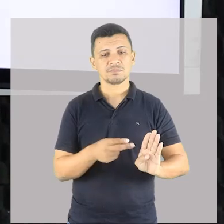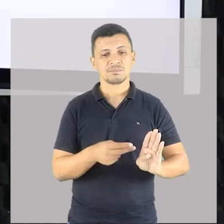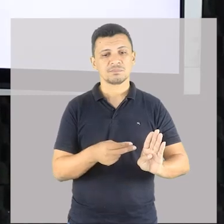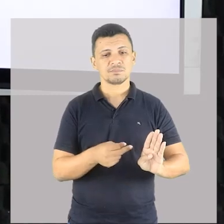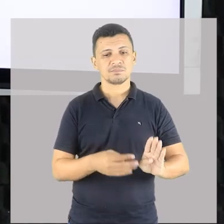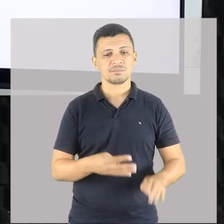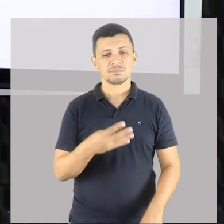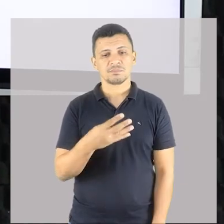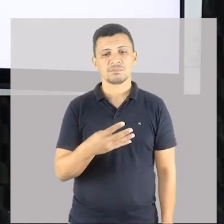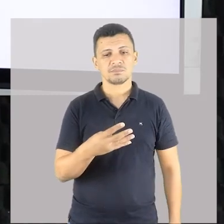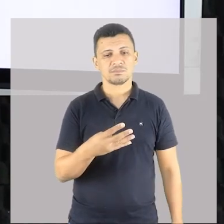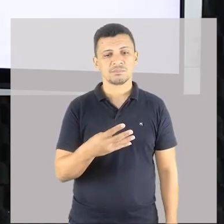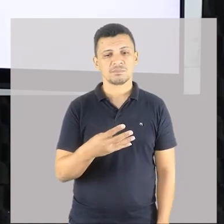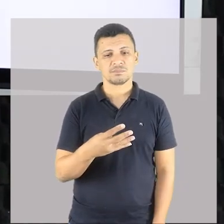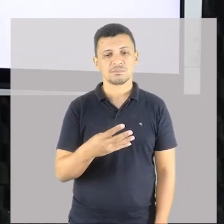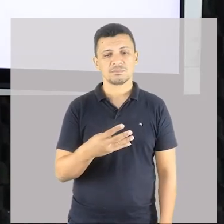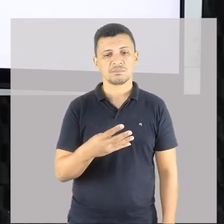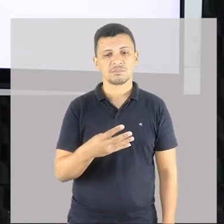4π